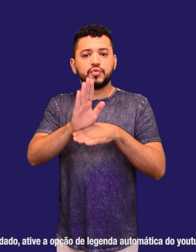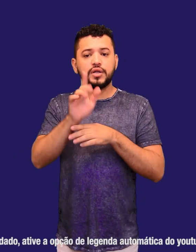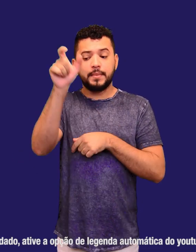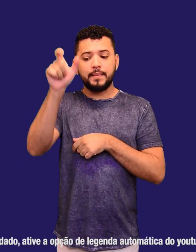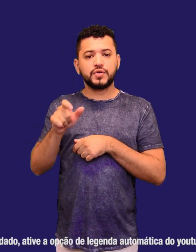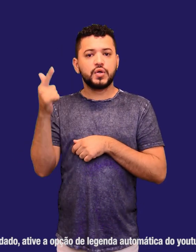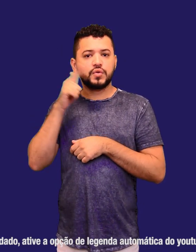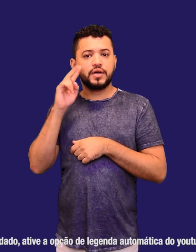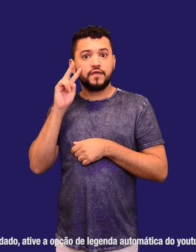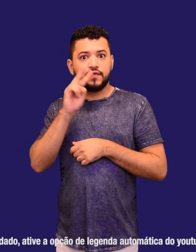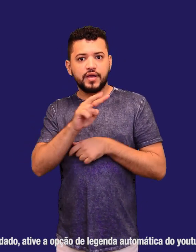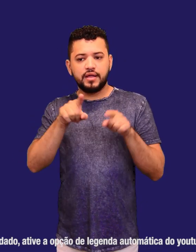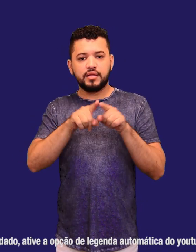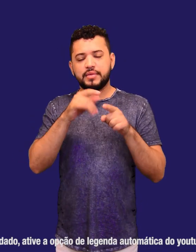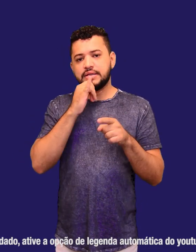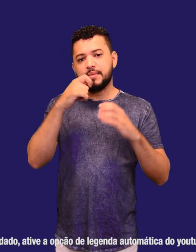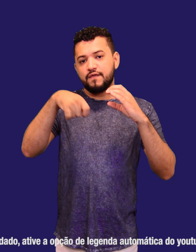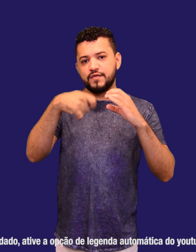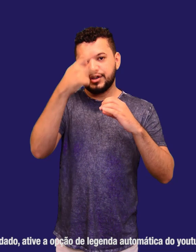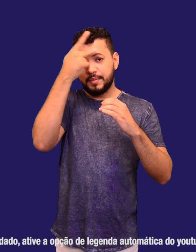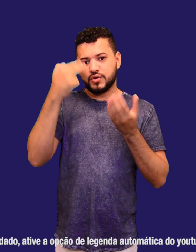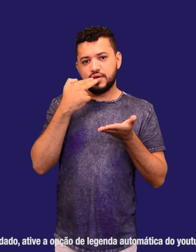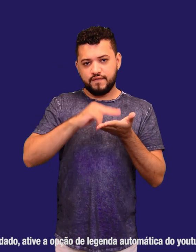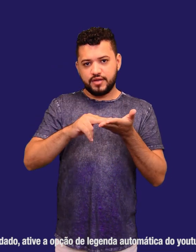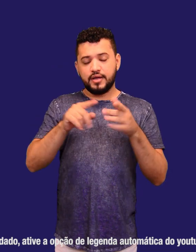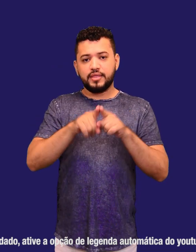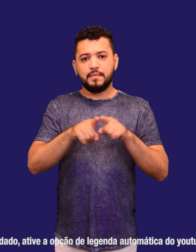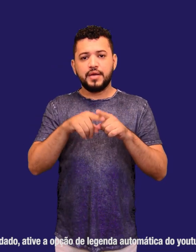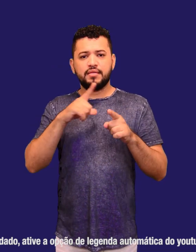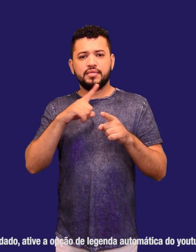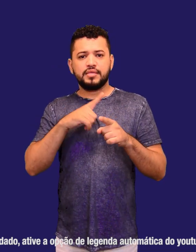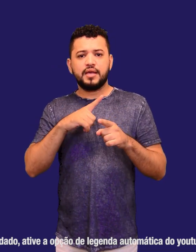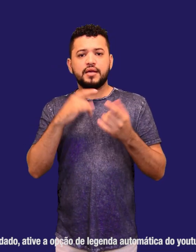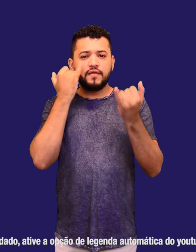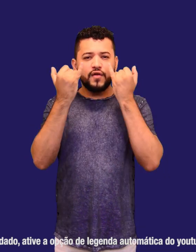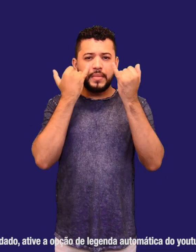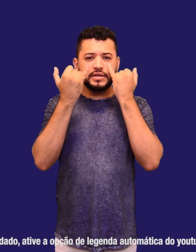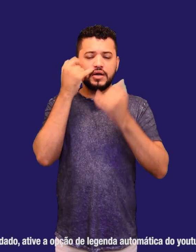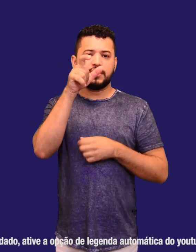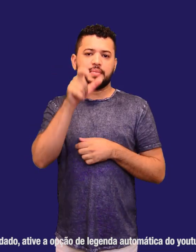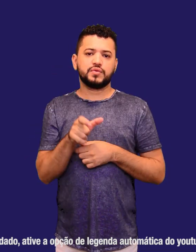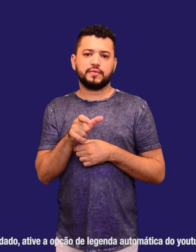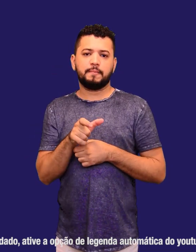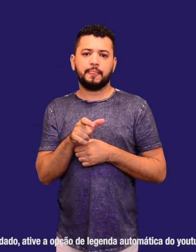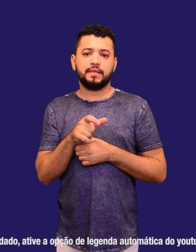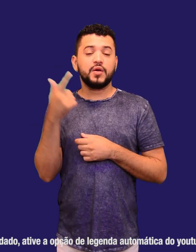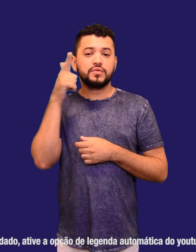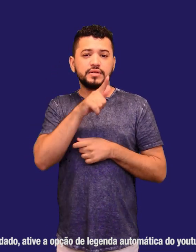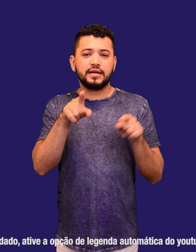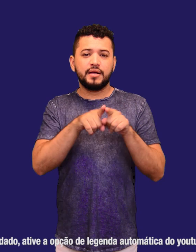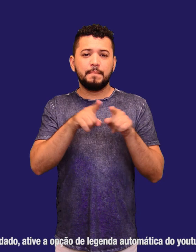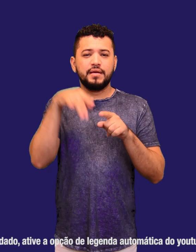recrutador possa revisar um vídeo enviado e que também crie um banco de dados, o que otimiza os